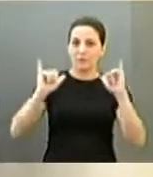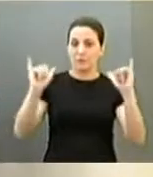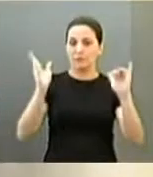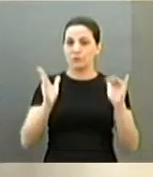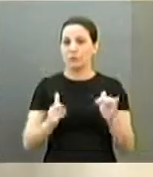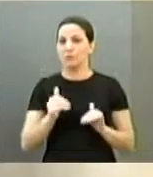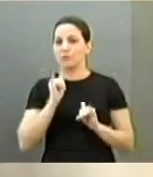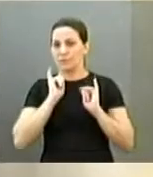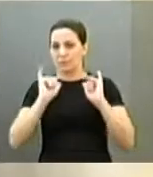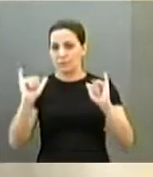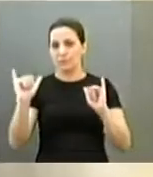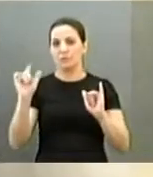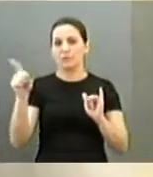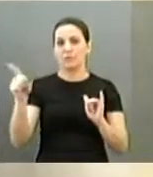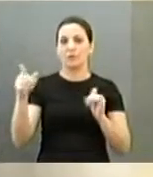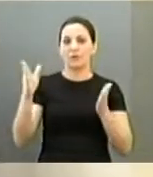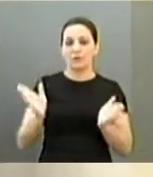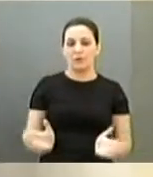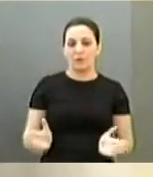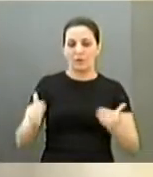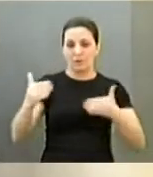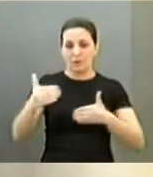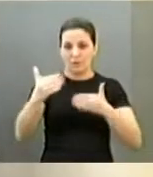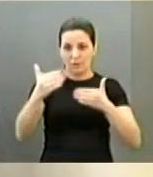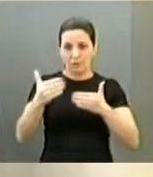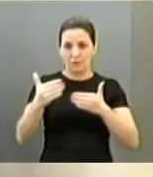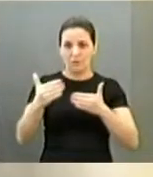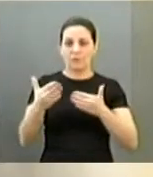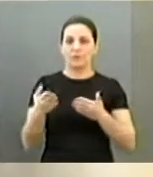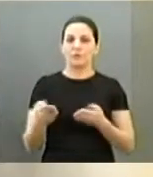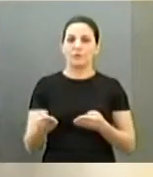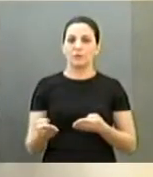papelão, a caixa de papelão acaba